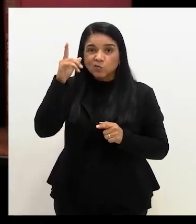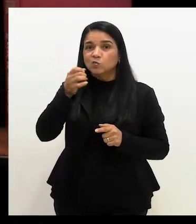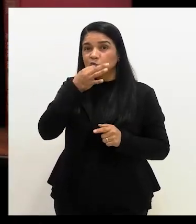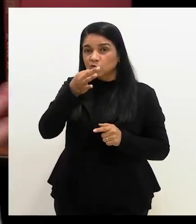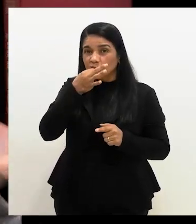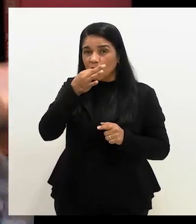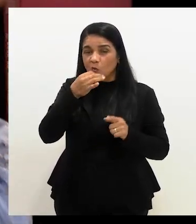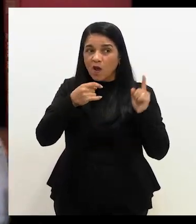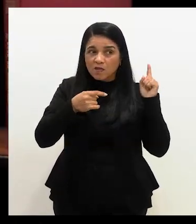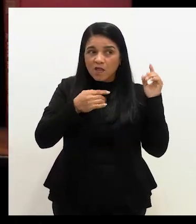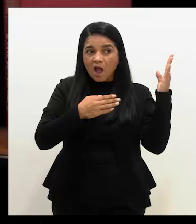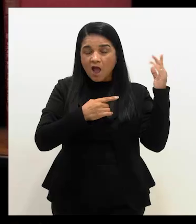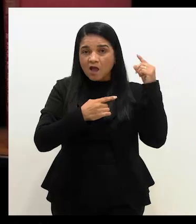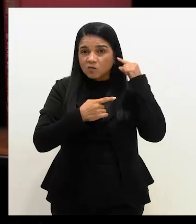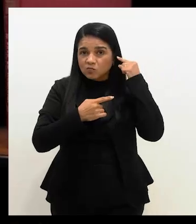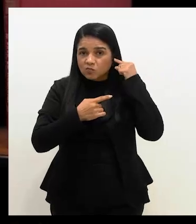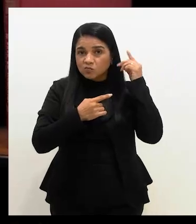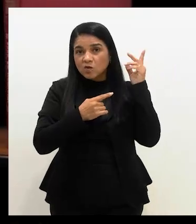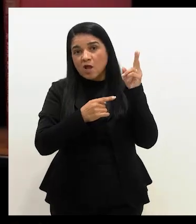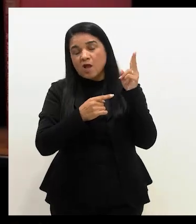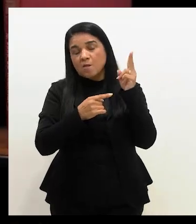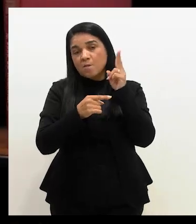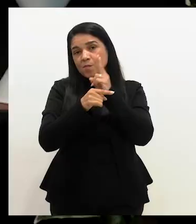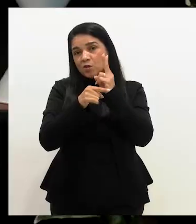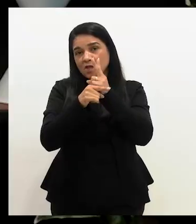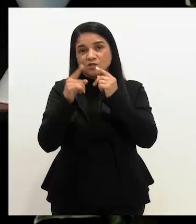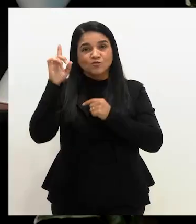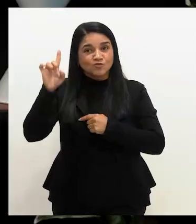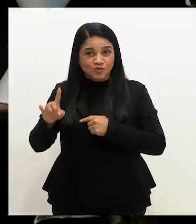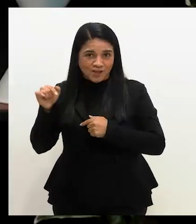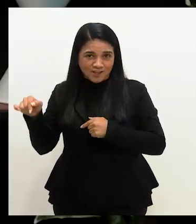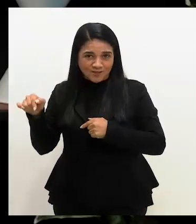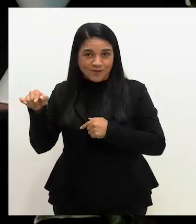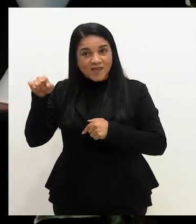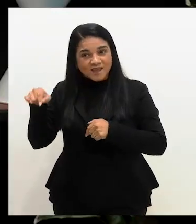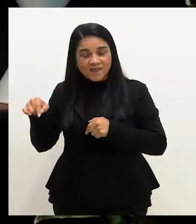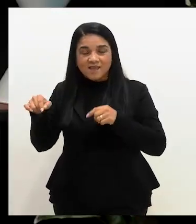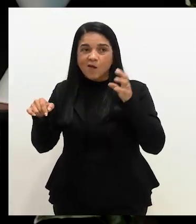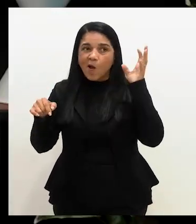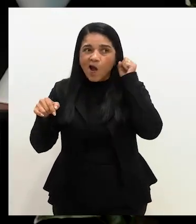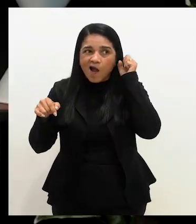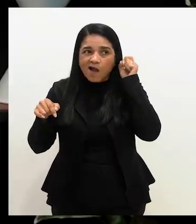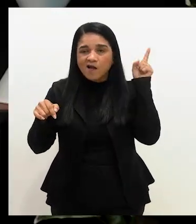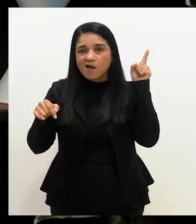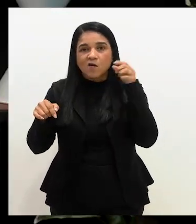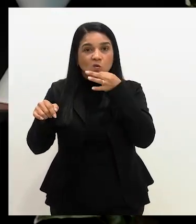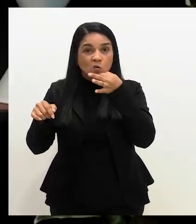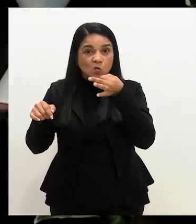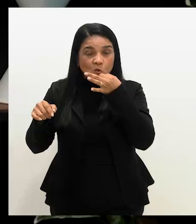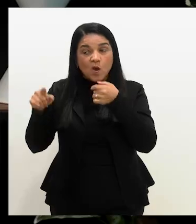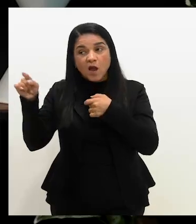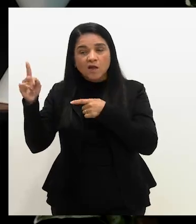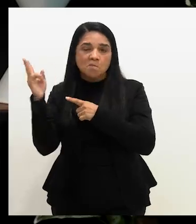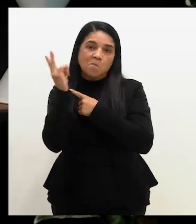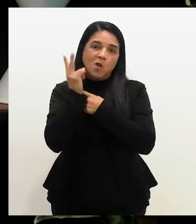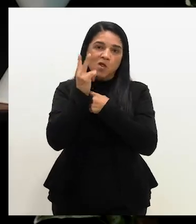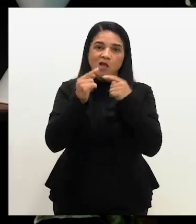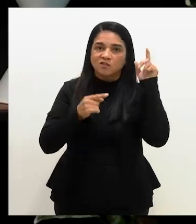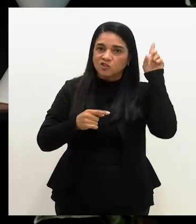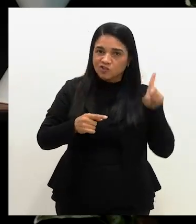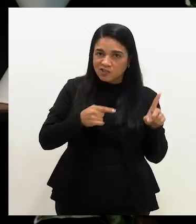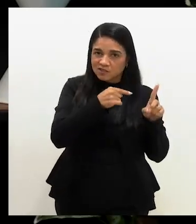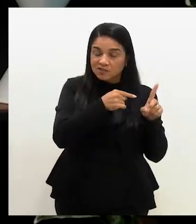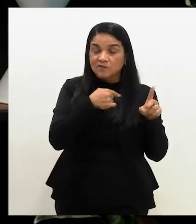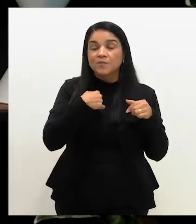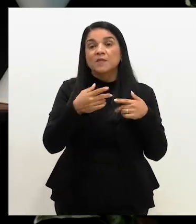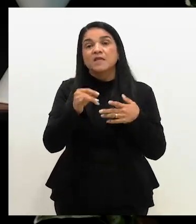eles se ajudam, eles trabalham em sincronia, assim, né? Foi muito interessante o que você falou, porque você se referiu a uma feira livre ou a um show.